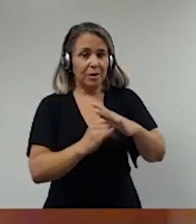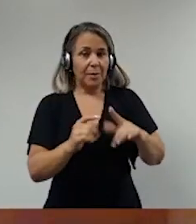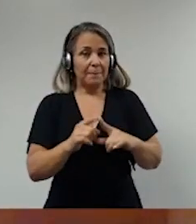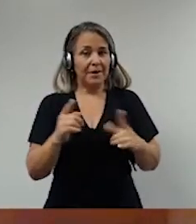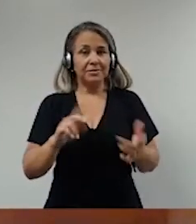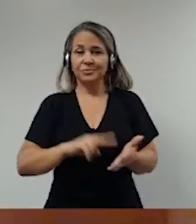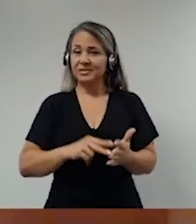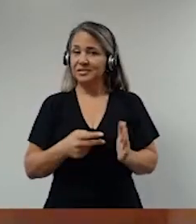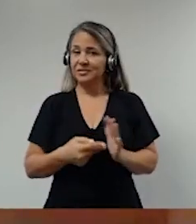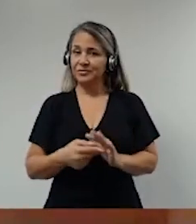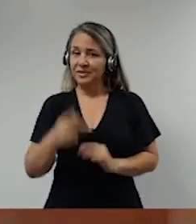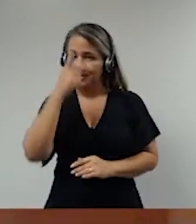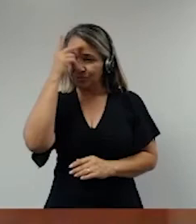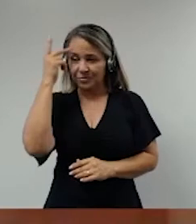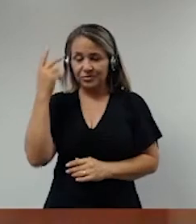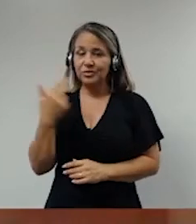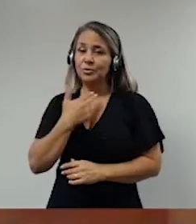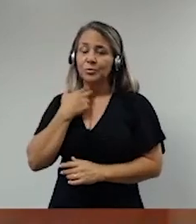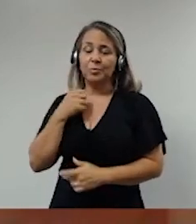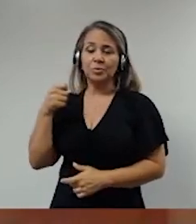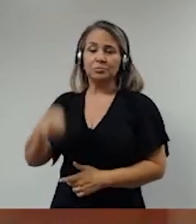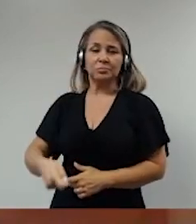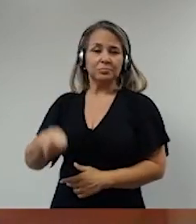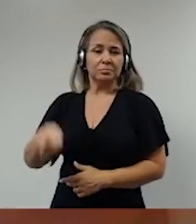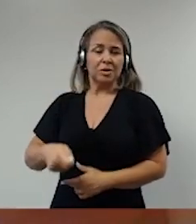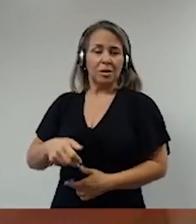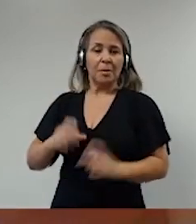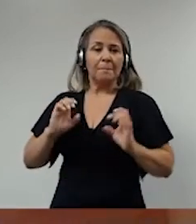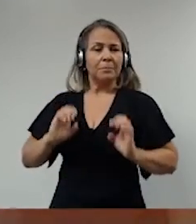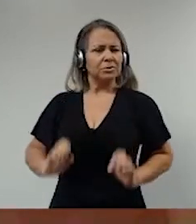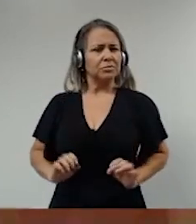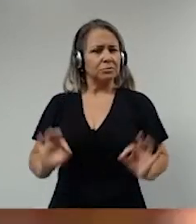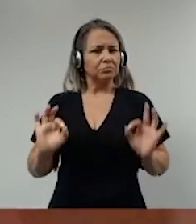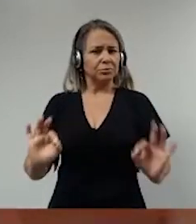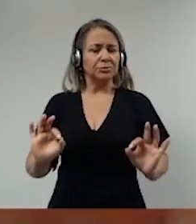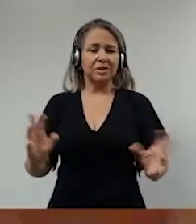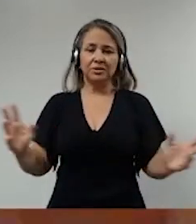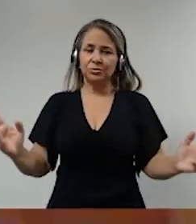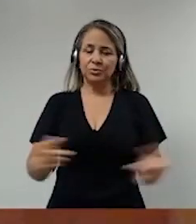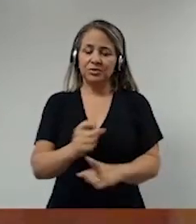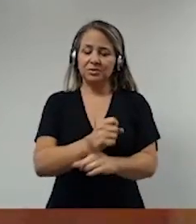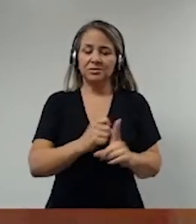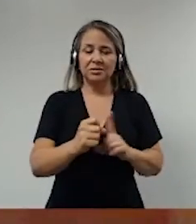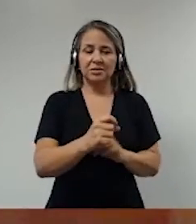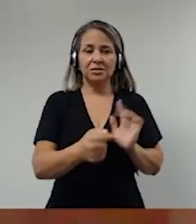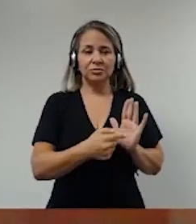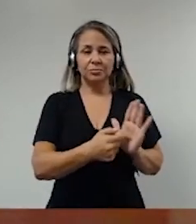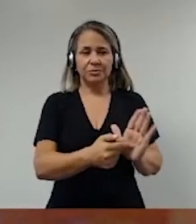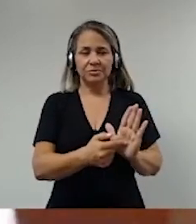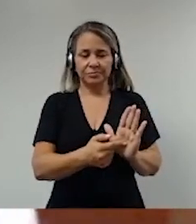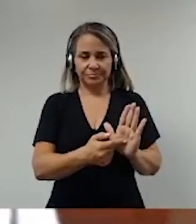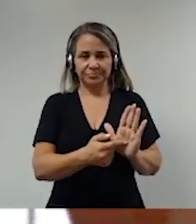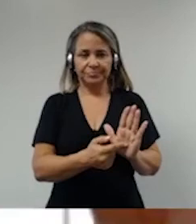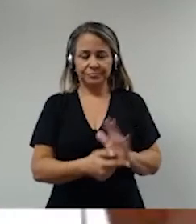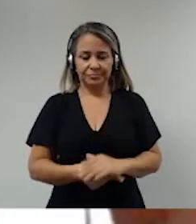as instituições não podem estabelecer posturas críticas àquilo que a sociedade reproduz.